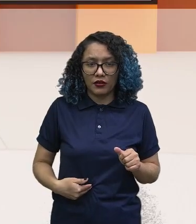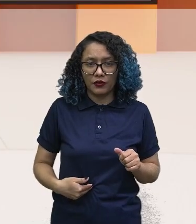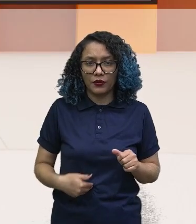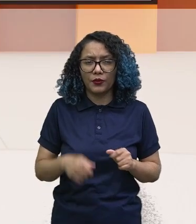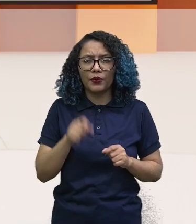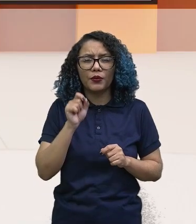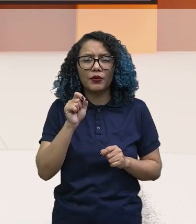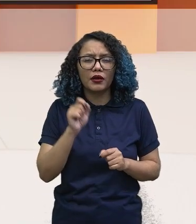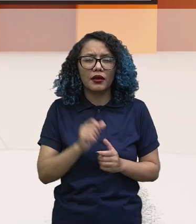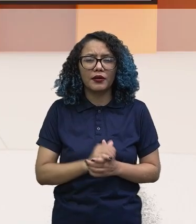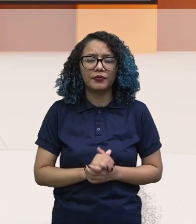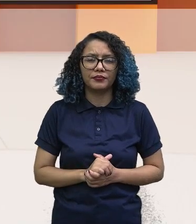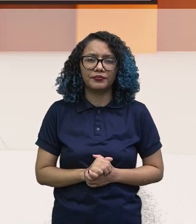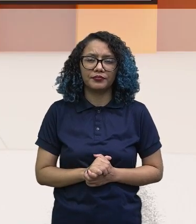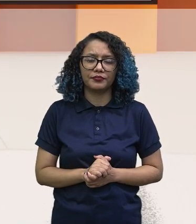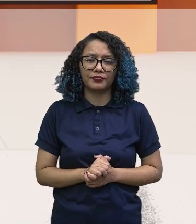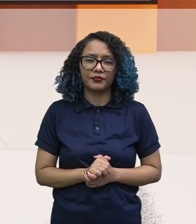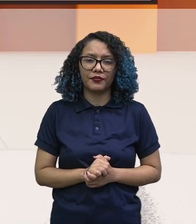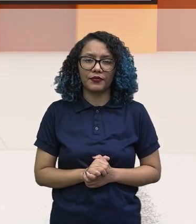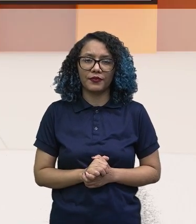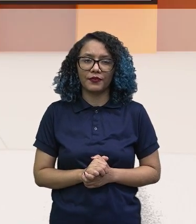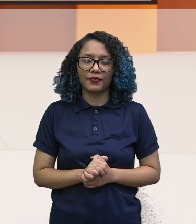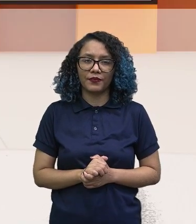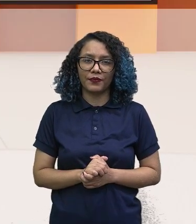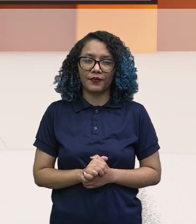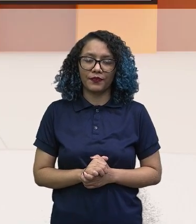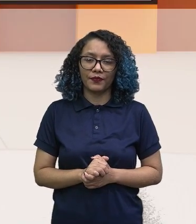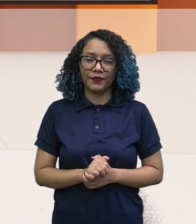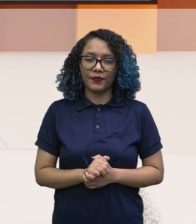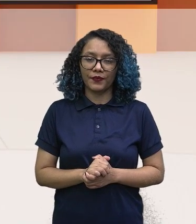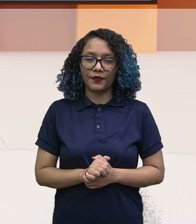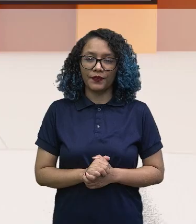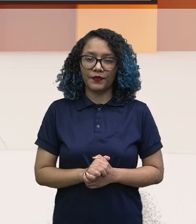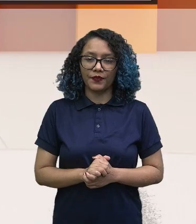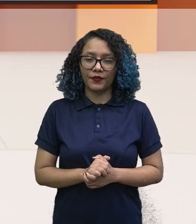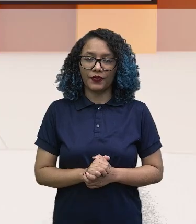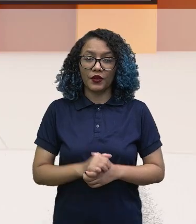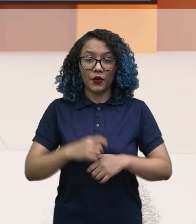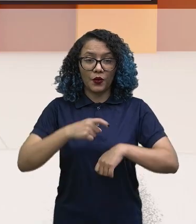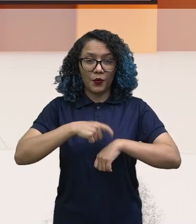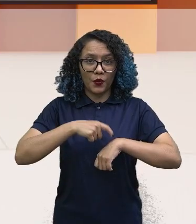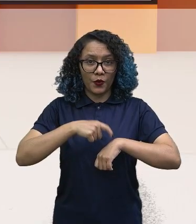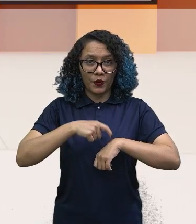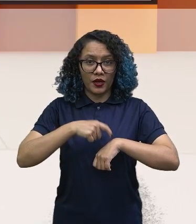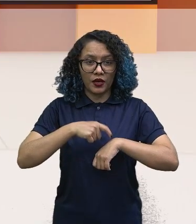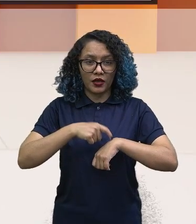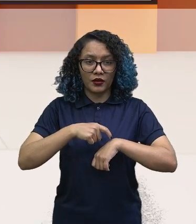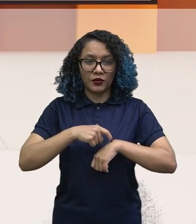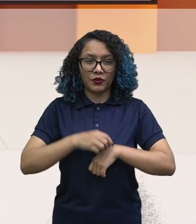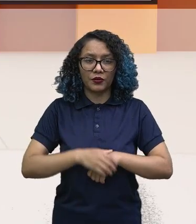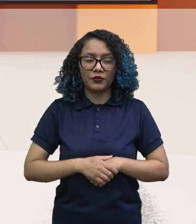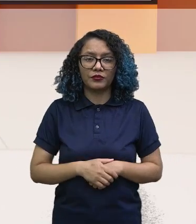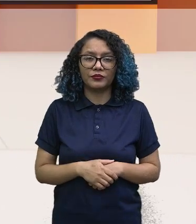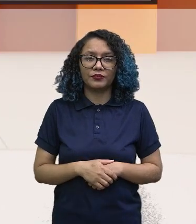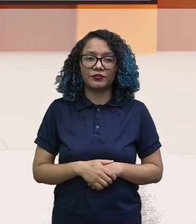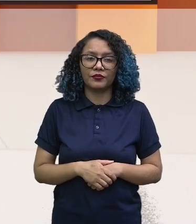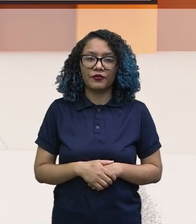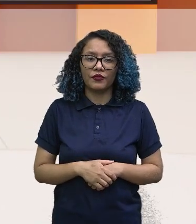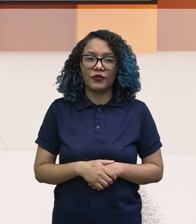tomando, é um momento de fervilhar. Nesse